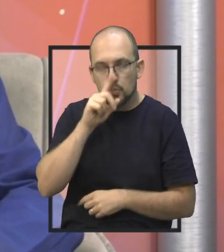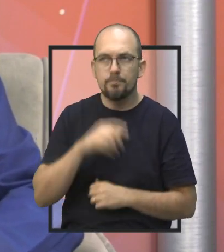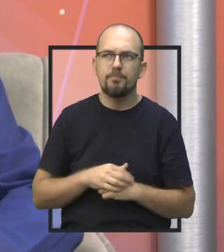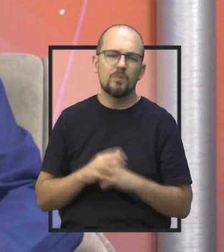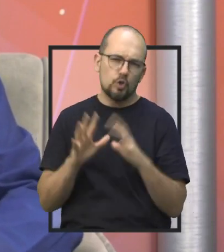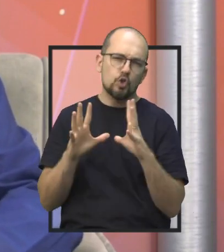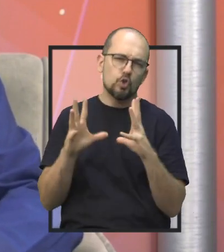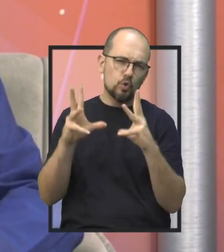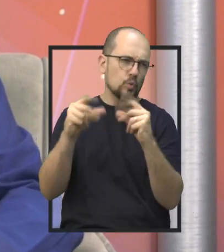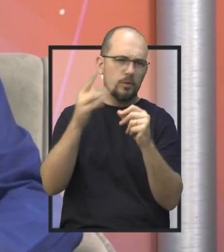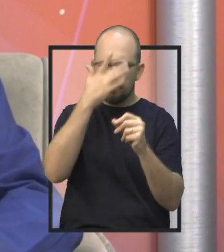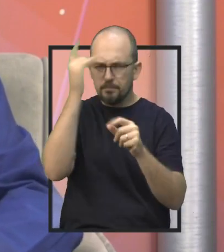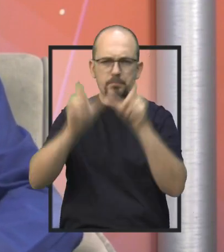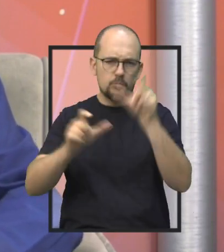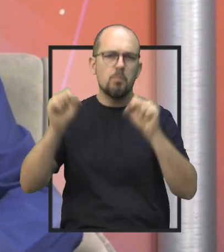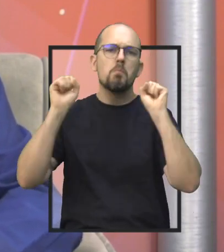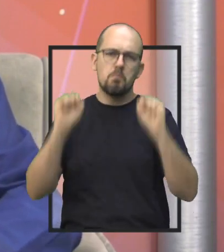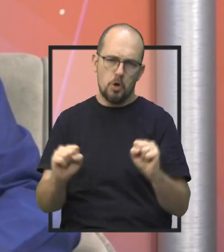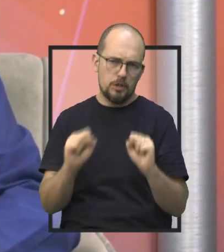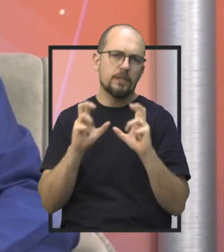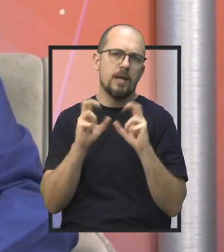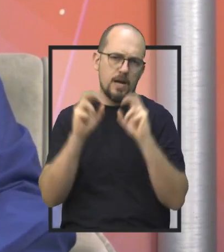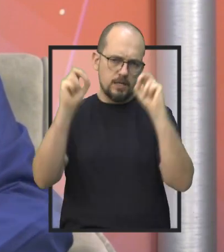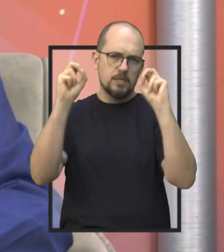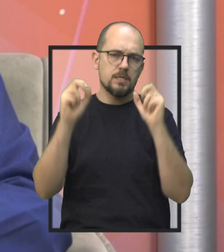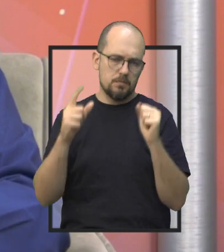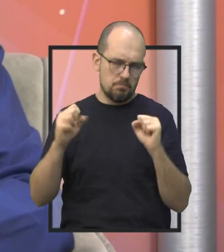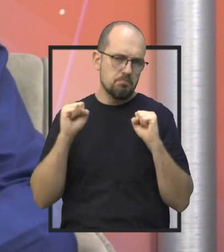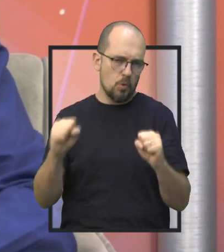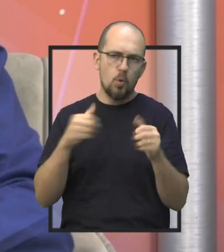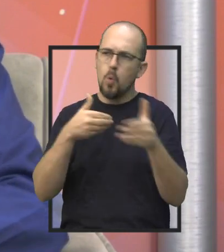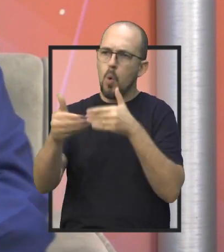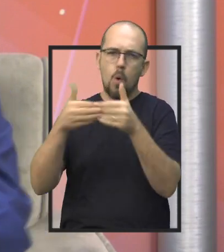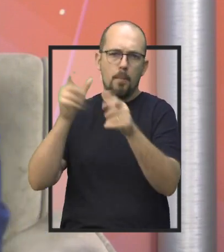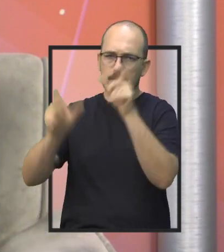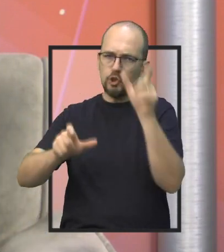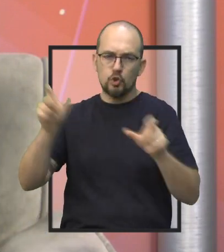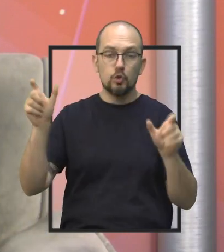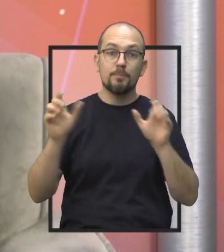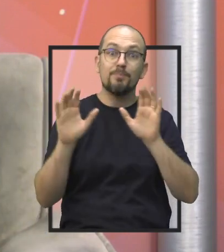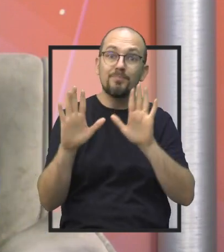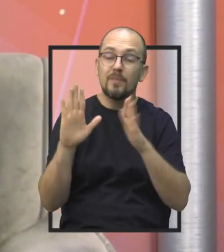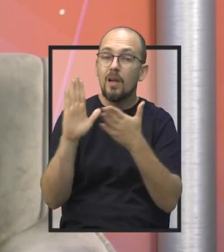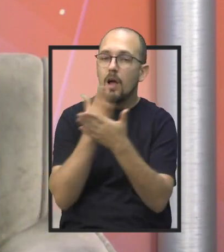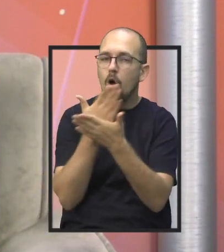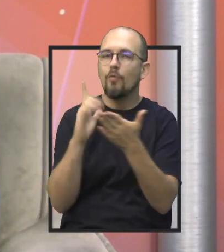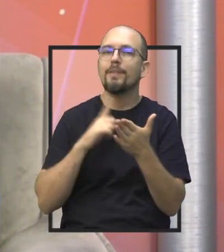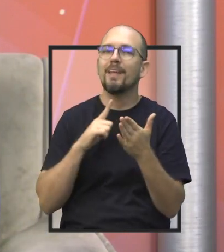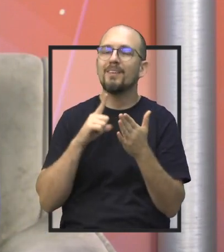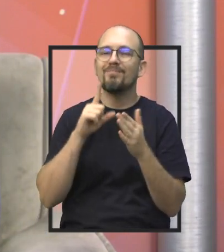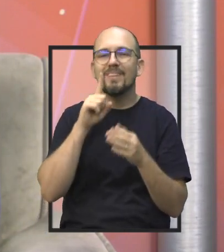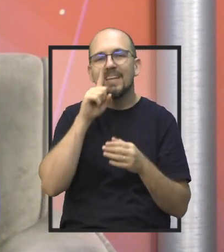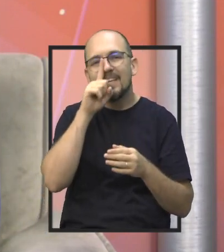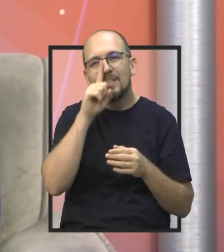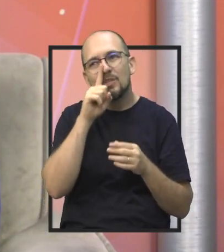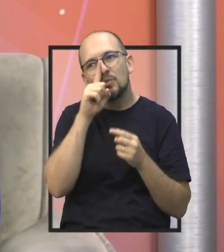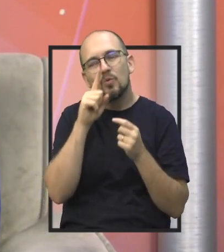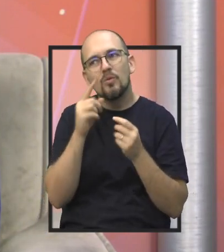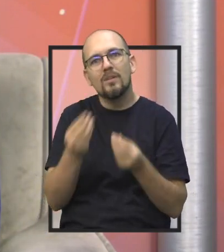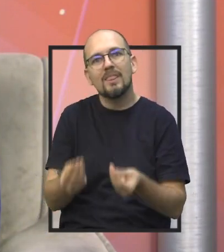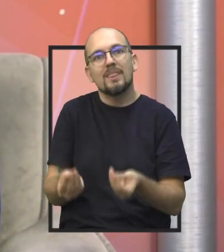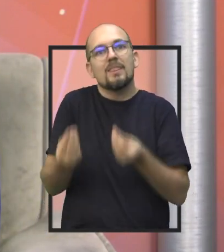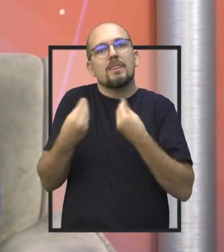uma doença neoplásica, com um câncer. Mas existem alguns fatores de risco, que aumentam a probabilidade